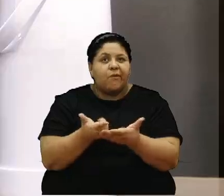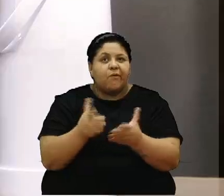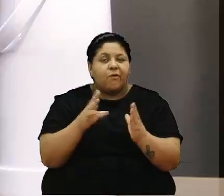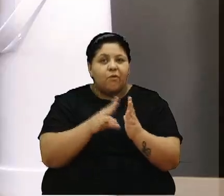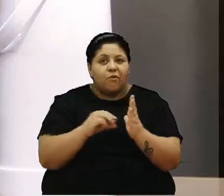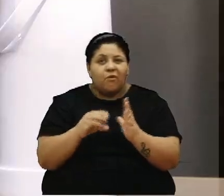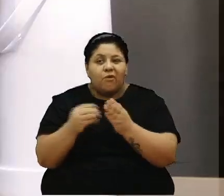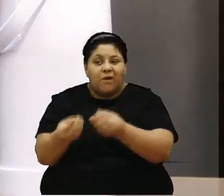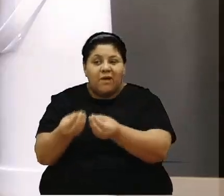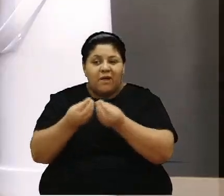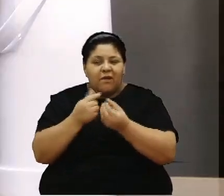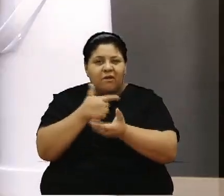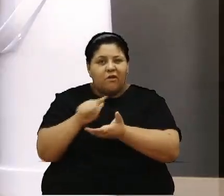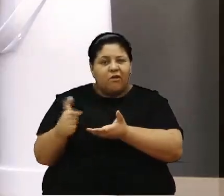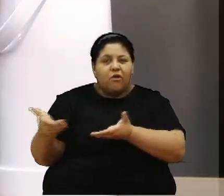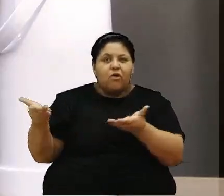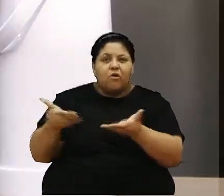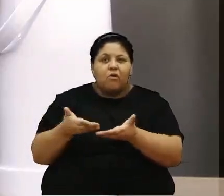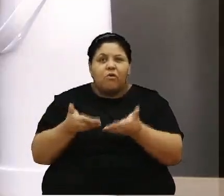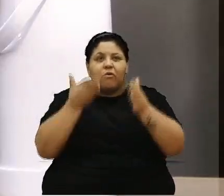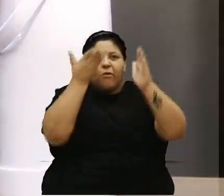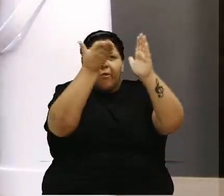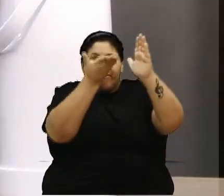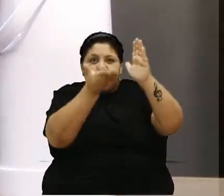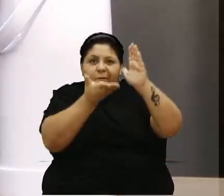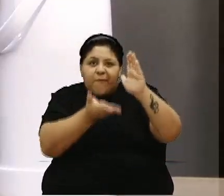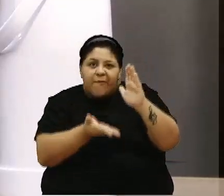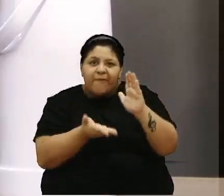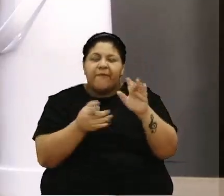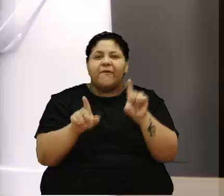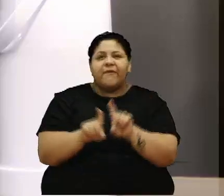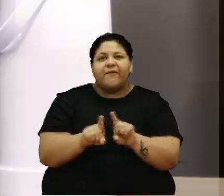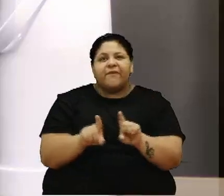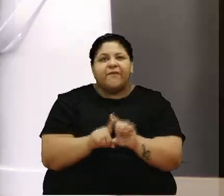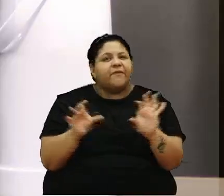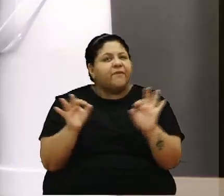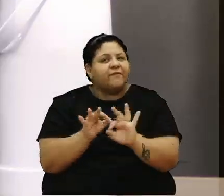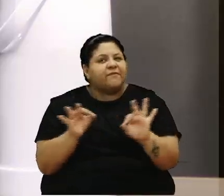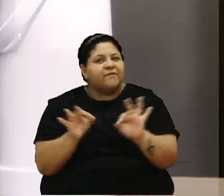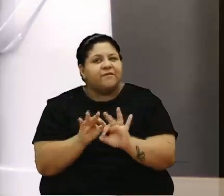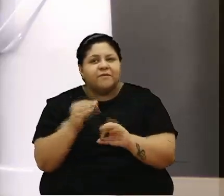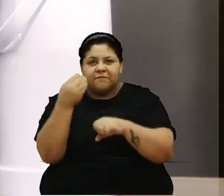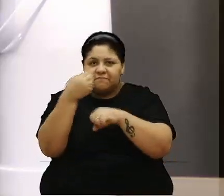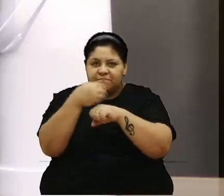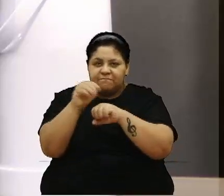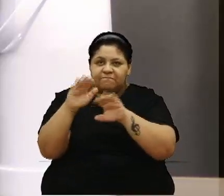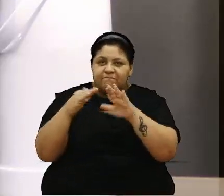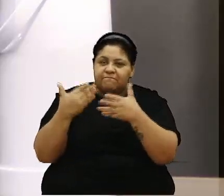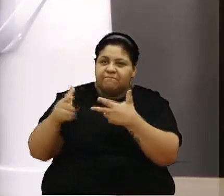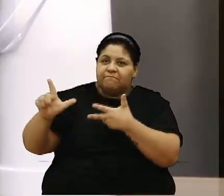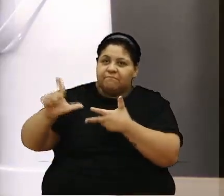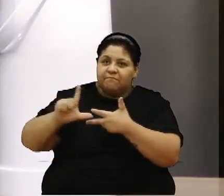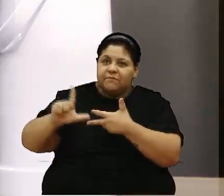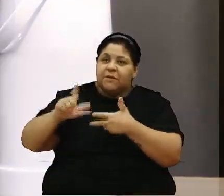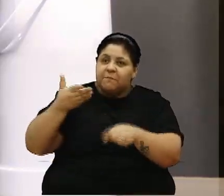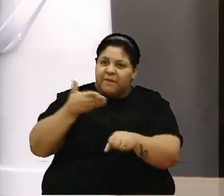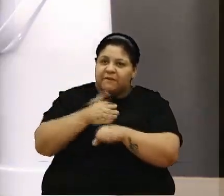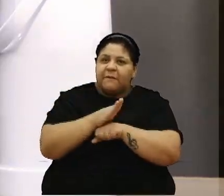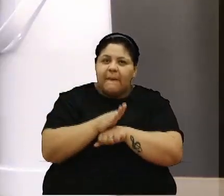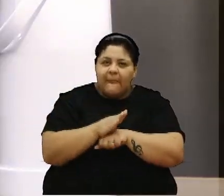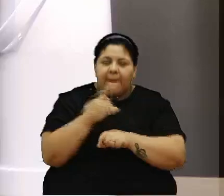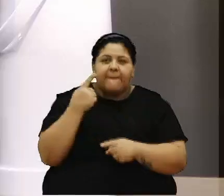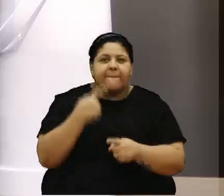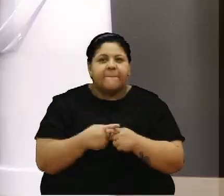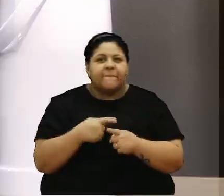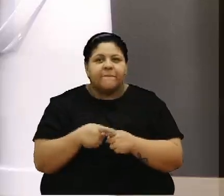ganhamos outros, e eu deixei ali. E, inclusive, é uma excelente a sua sugestão para que a Escola do Legislativo se envolva,